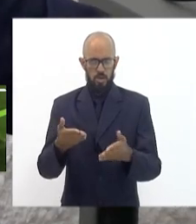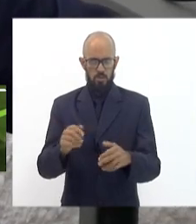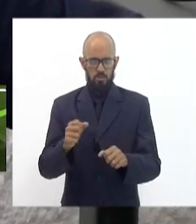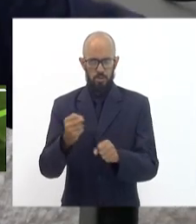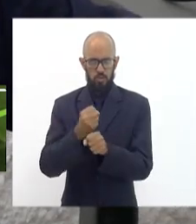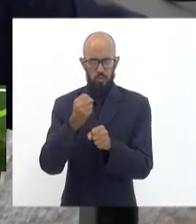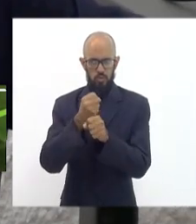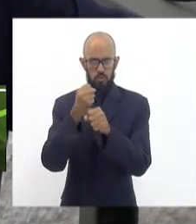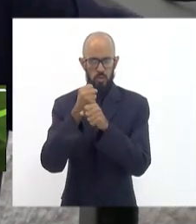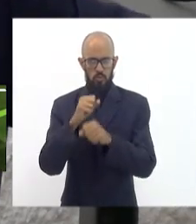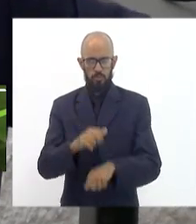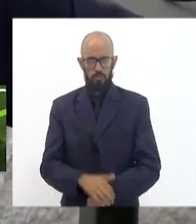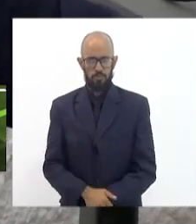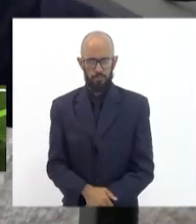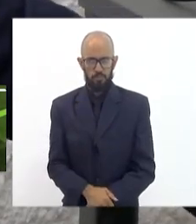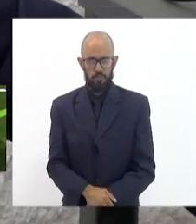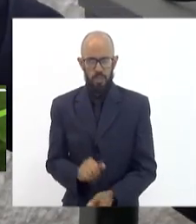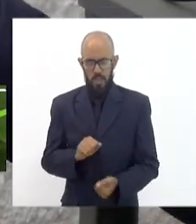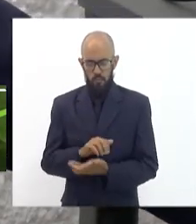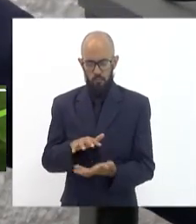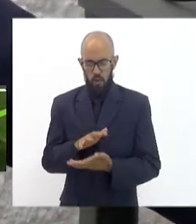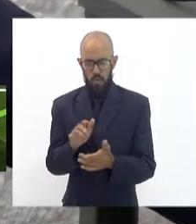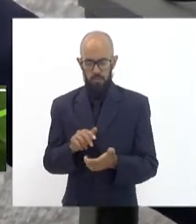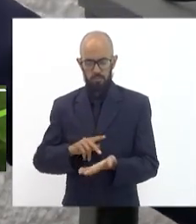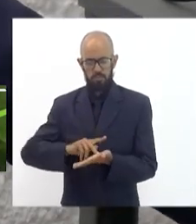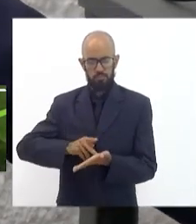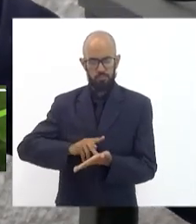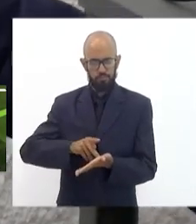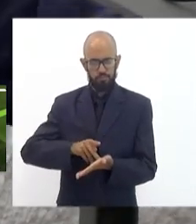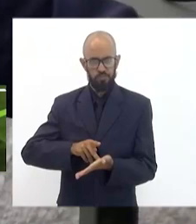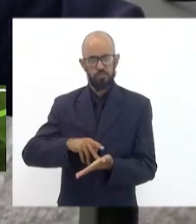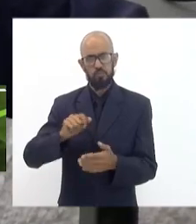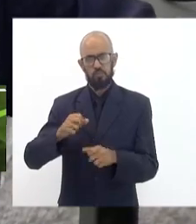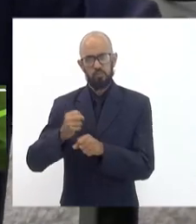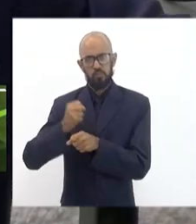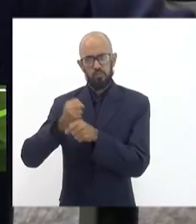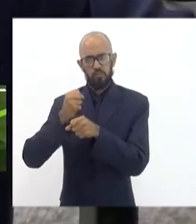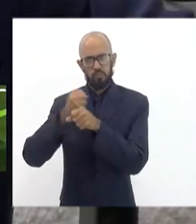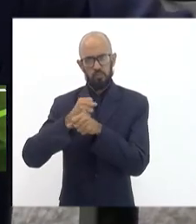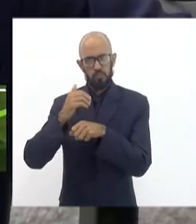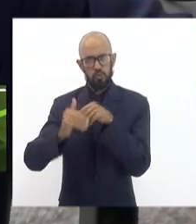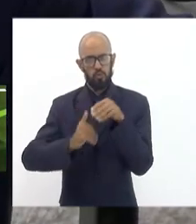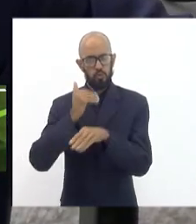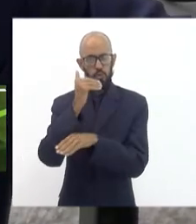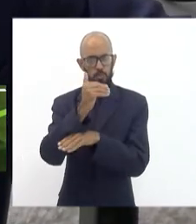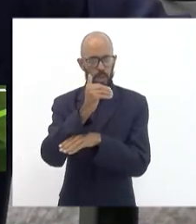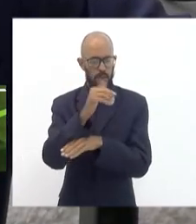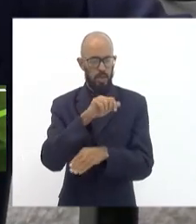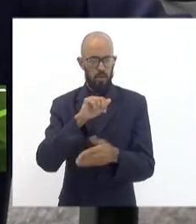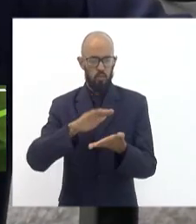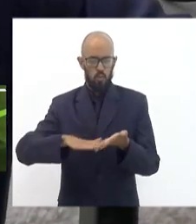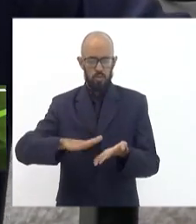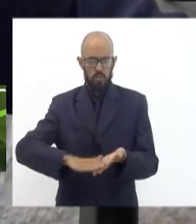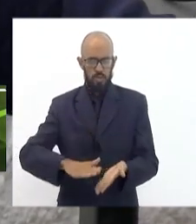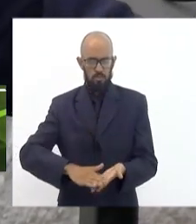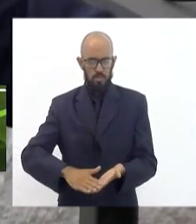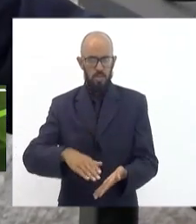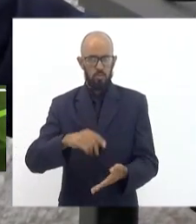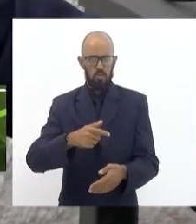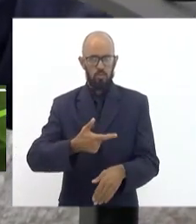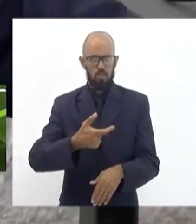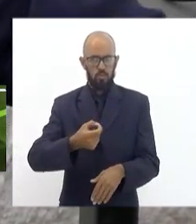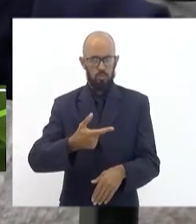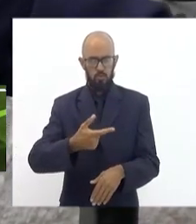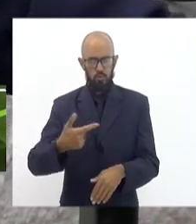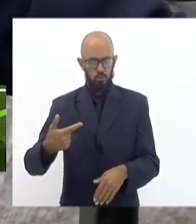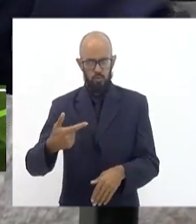em construção e reformas de conjuntos em habitabilidade que supera em muito o orçamento anual do Fundo de